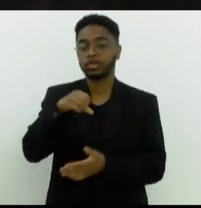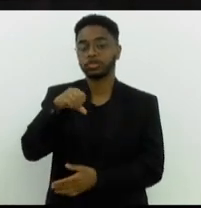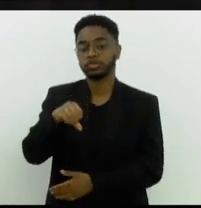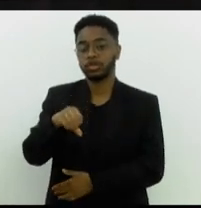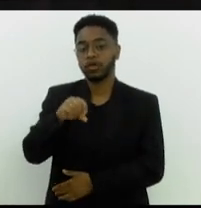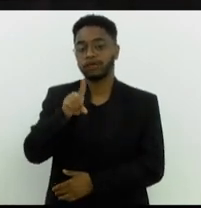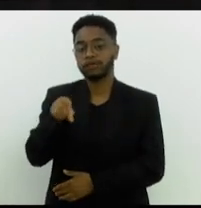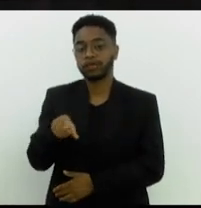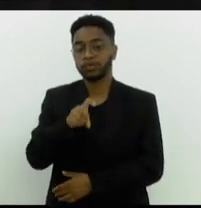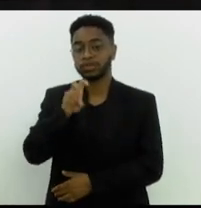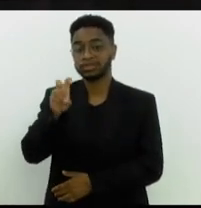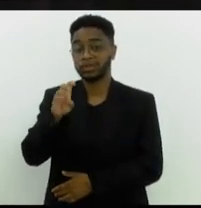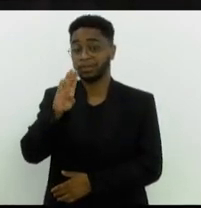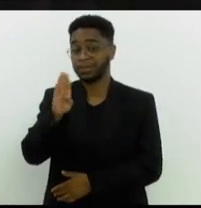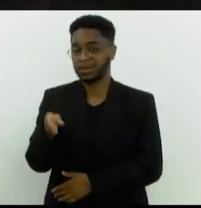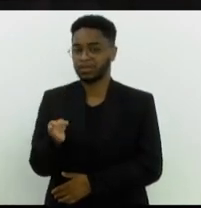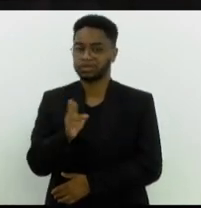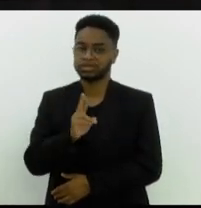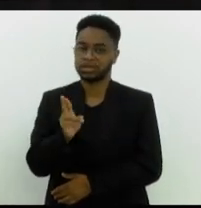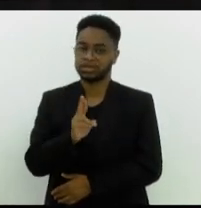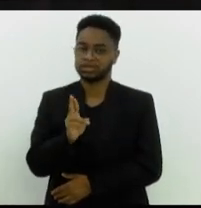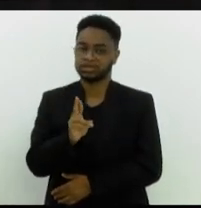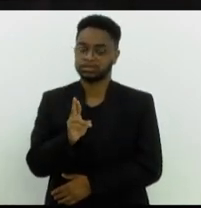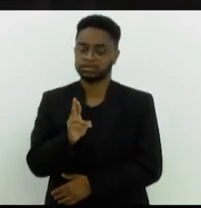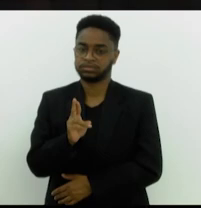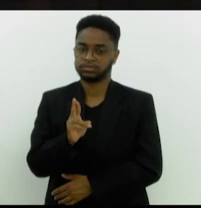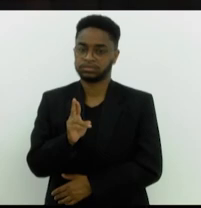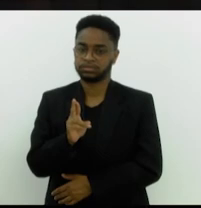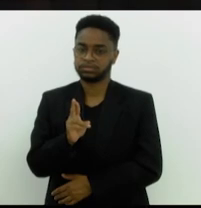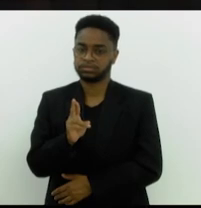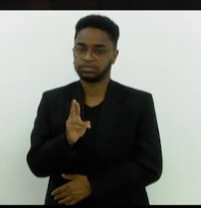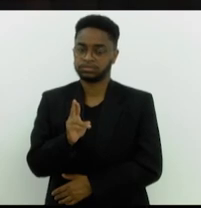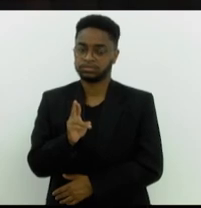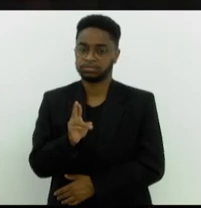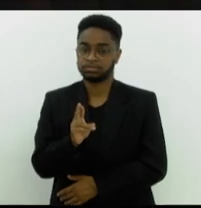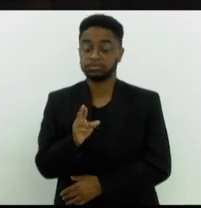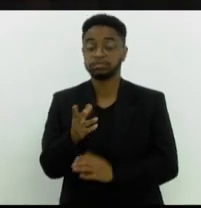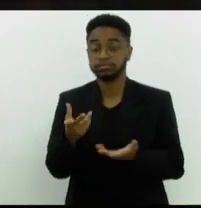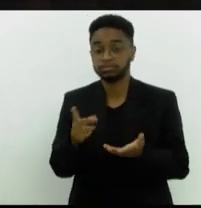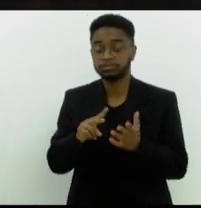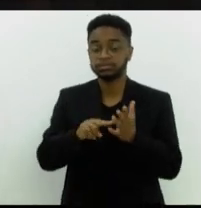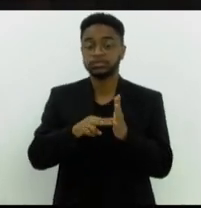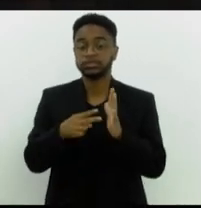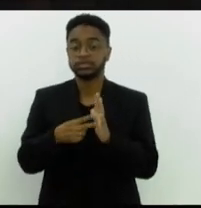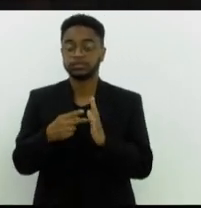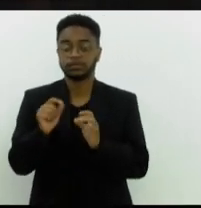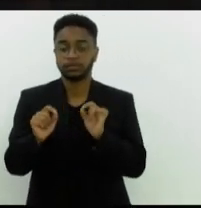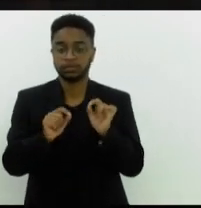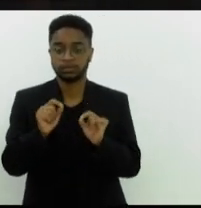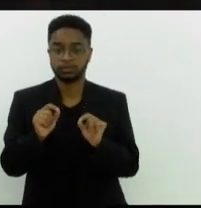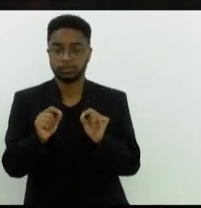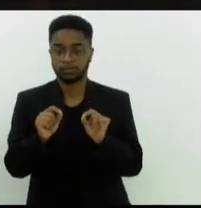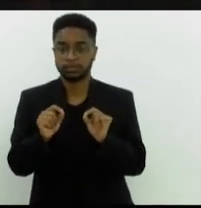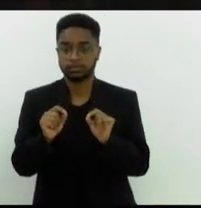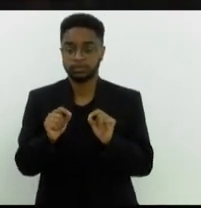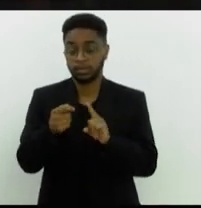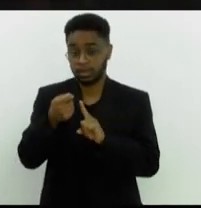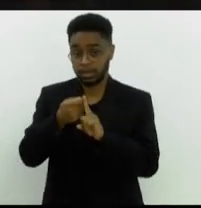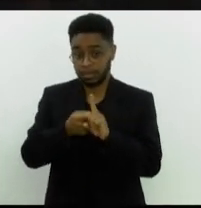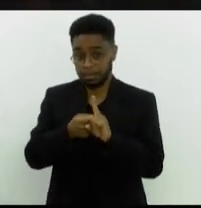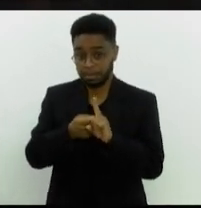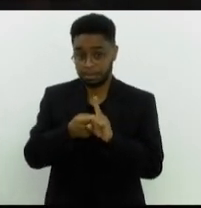9,5 bilhões de reais. Isto representa dizer que, mês a